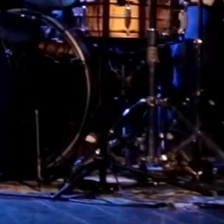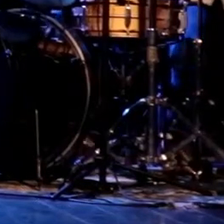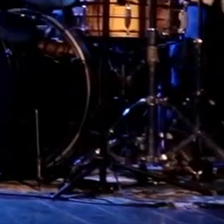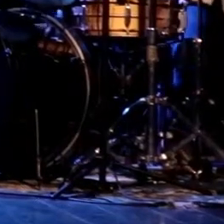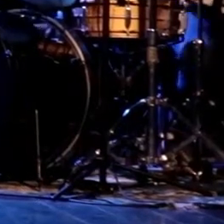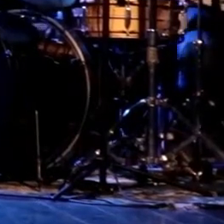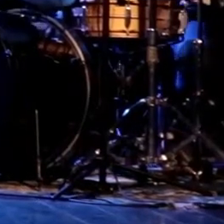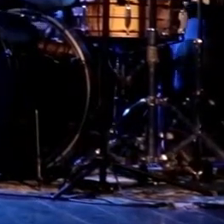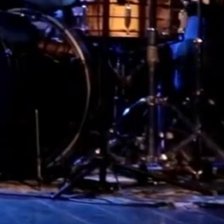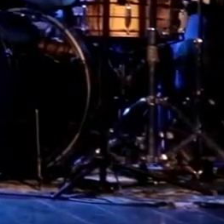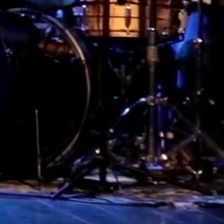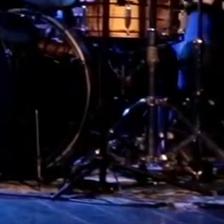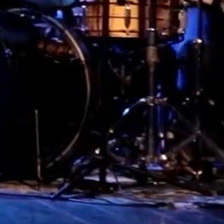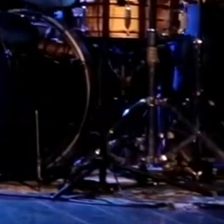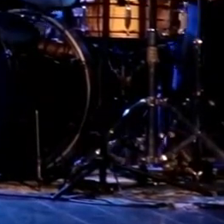Obrigado, obrigado.